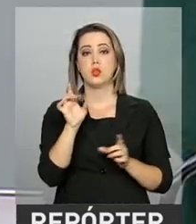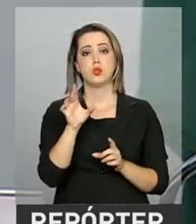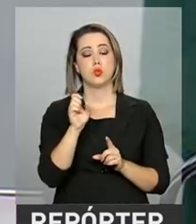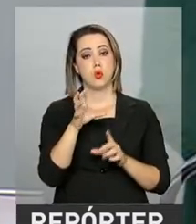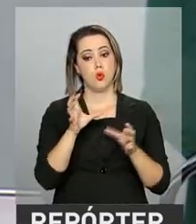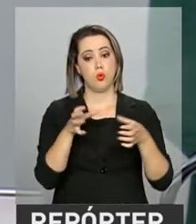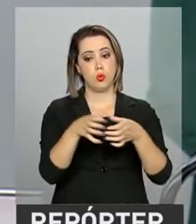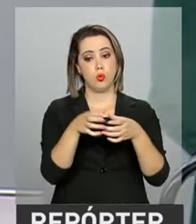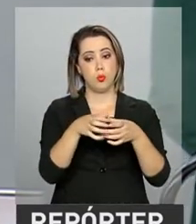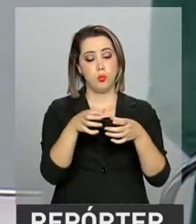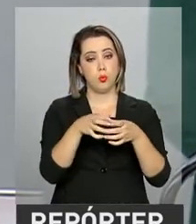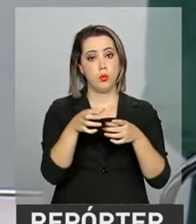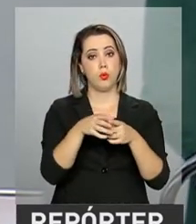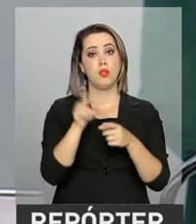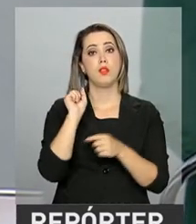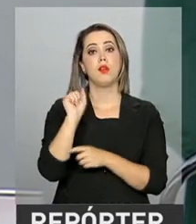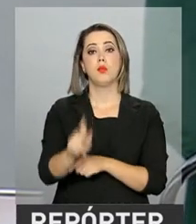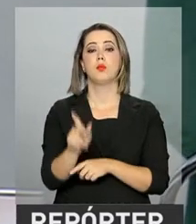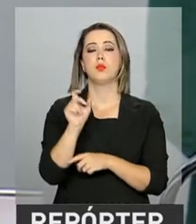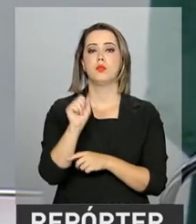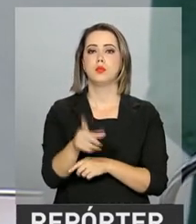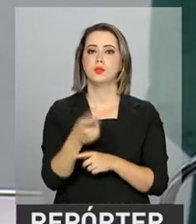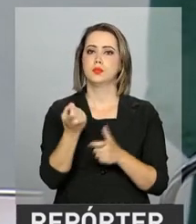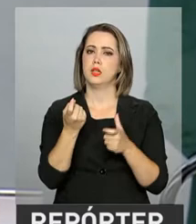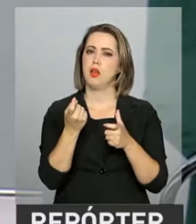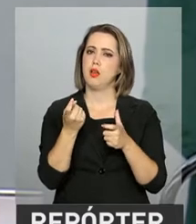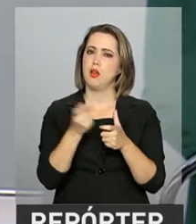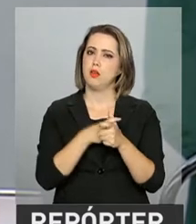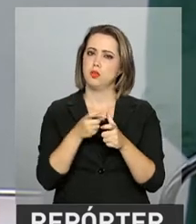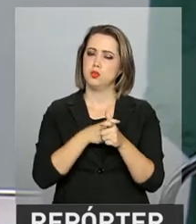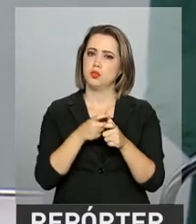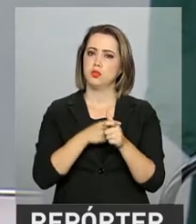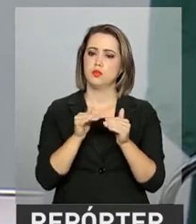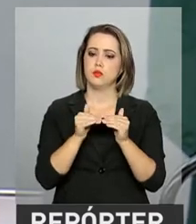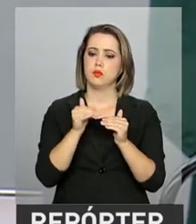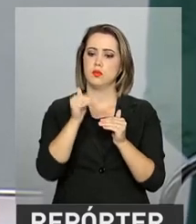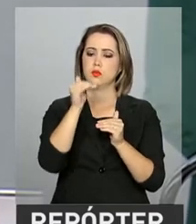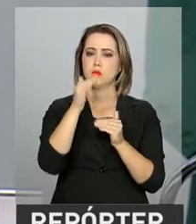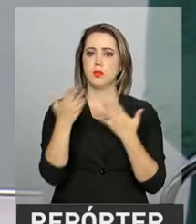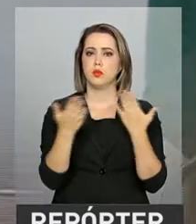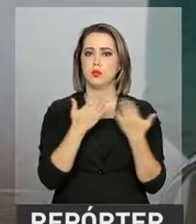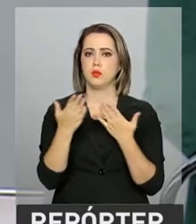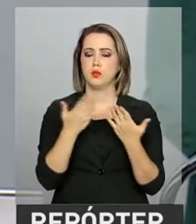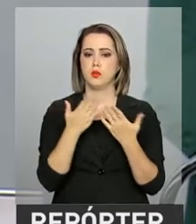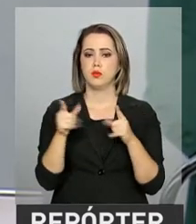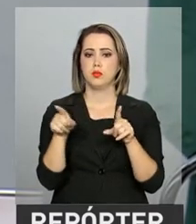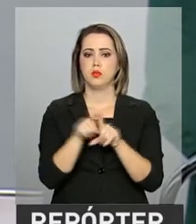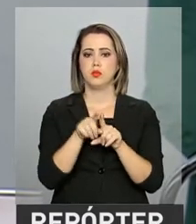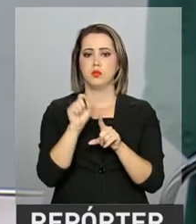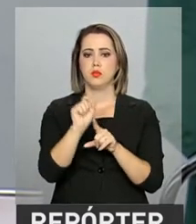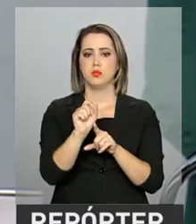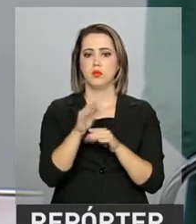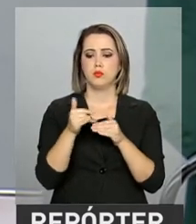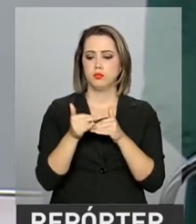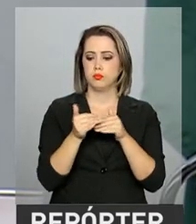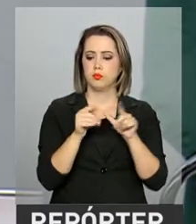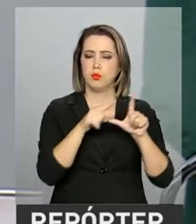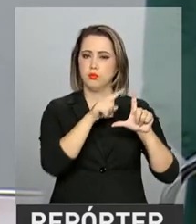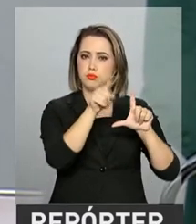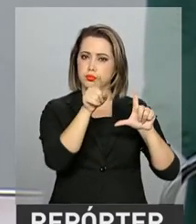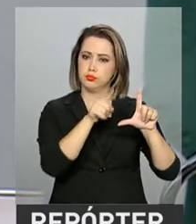Social, o déficit é maior do que o da Previdência. E pior do que isso é a